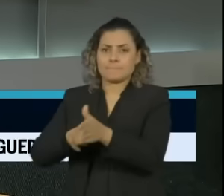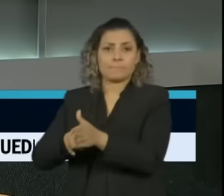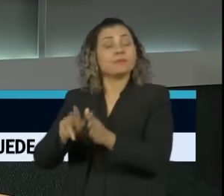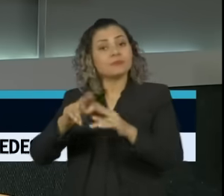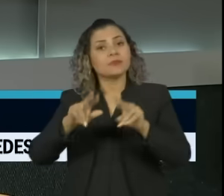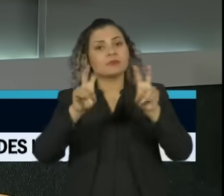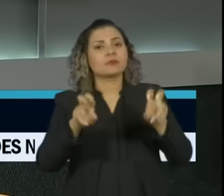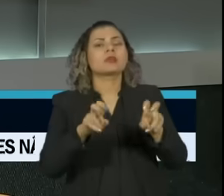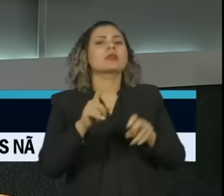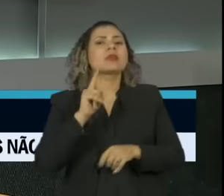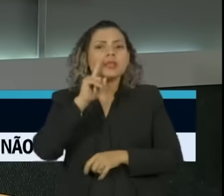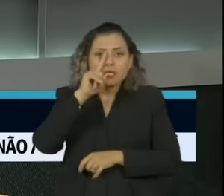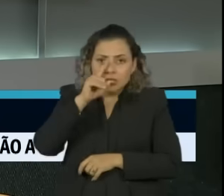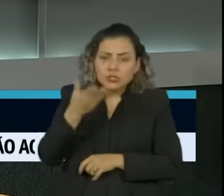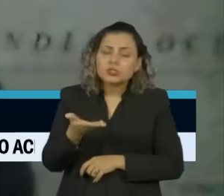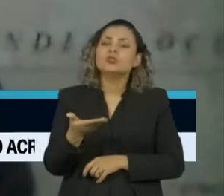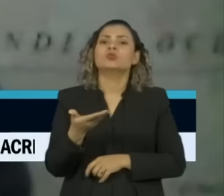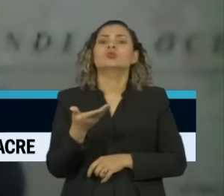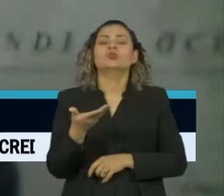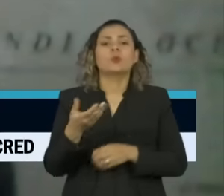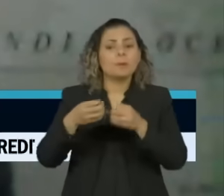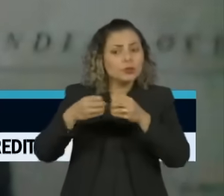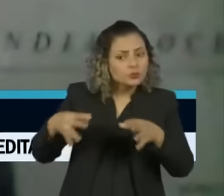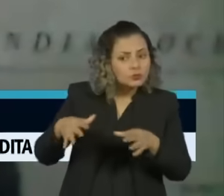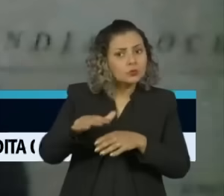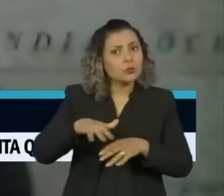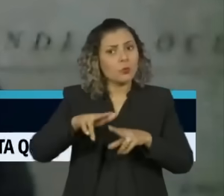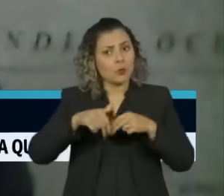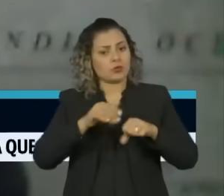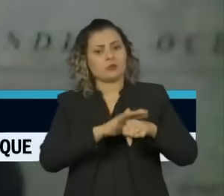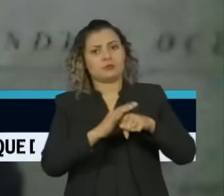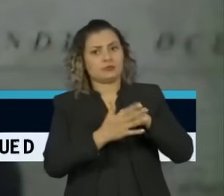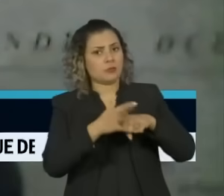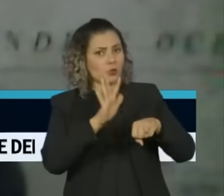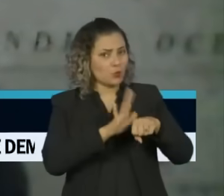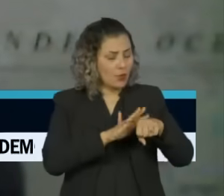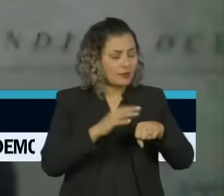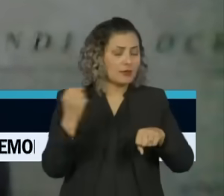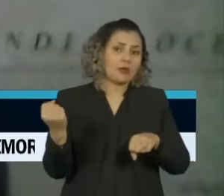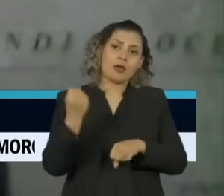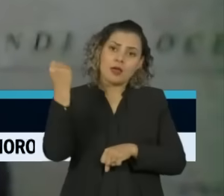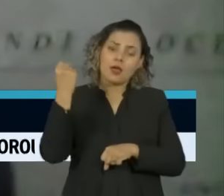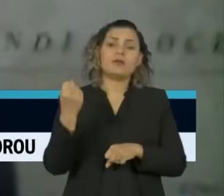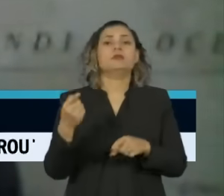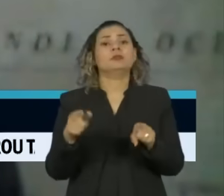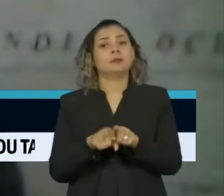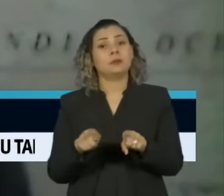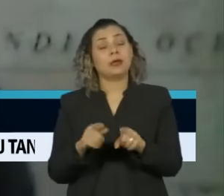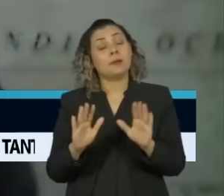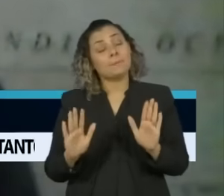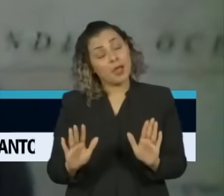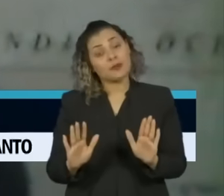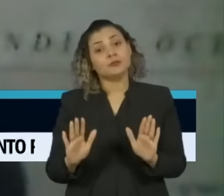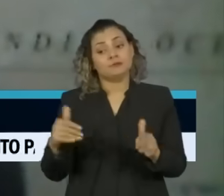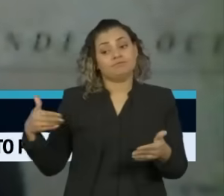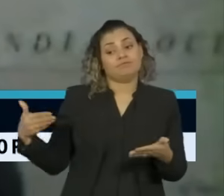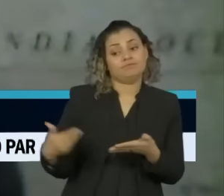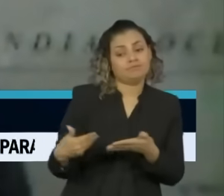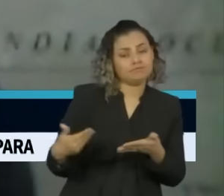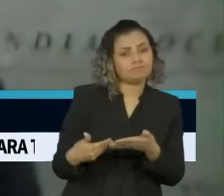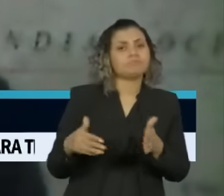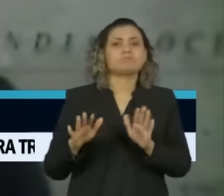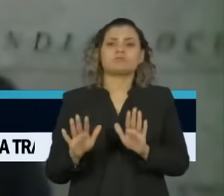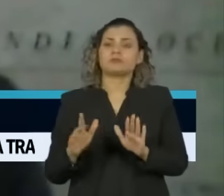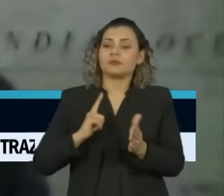fatores de risco para a doença, para o desenvolvimento da forma grave de Covid-19. Mais recentemente, a